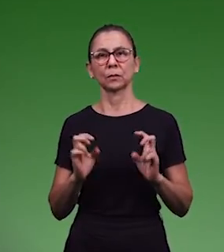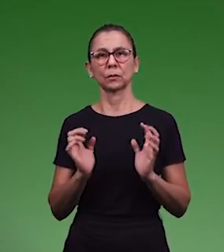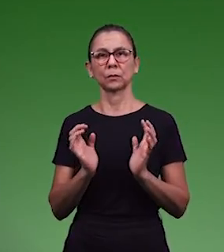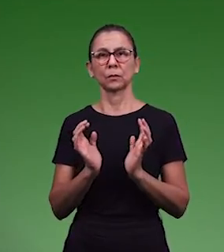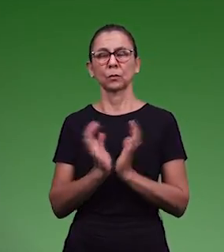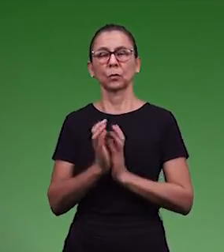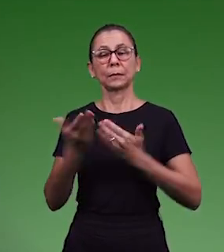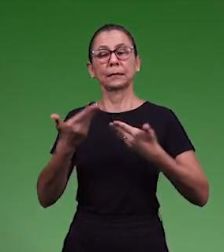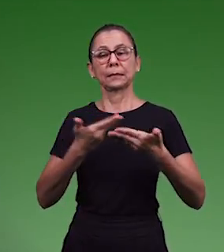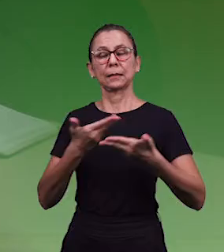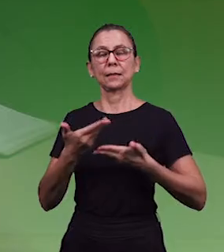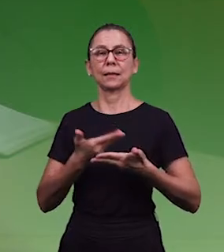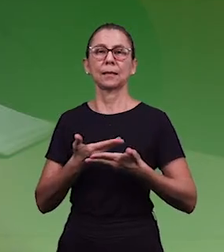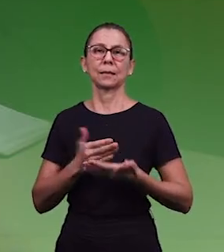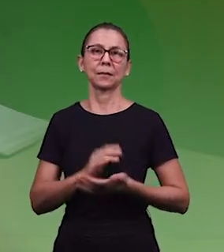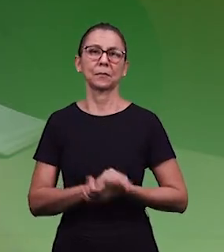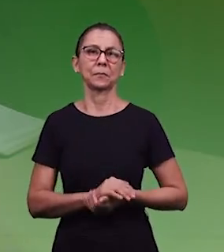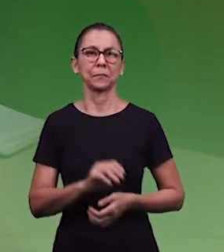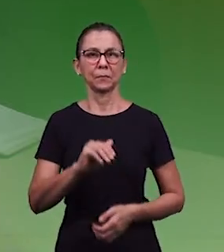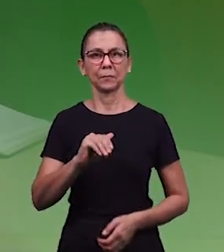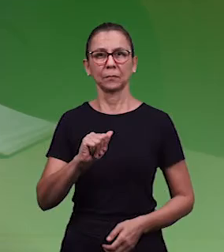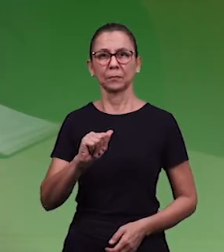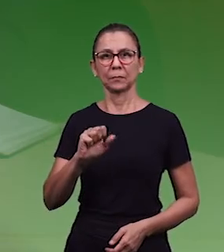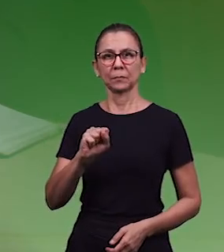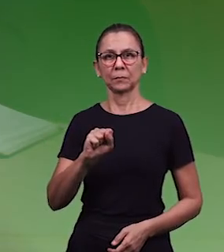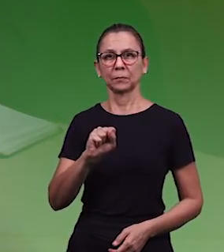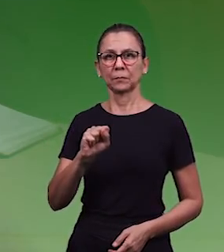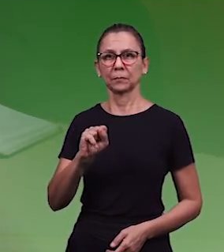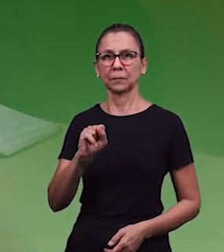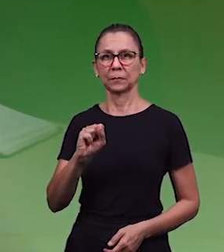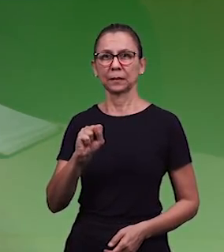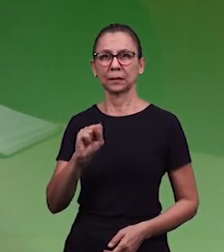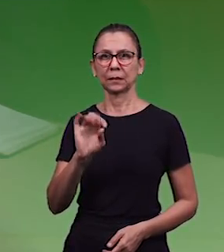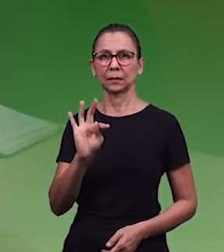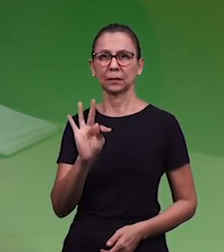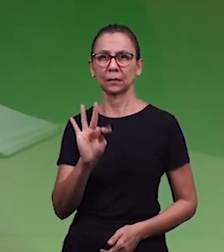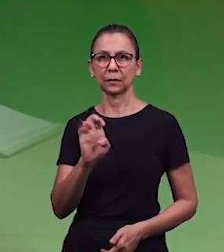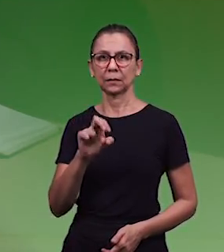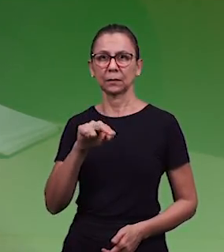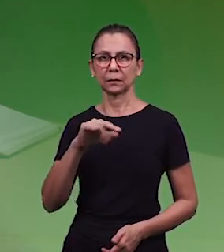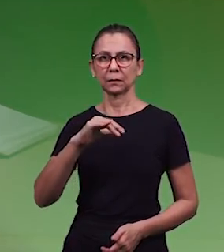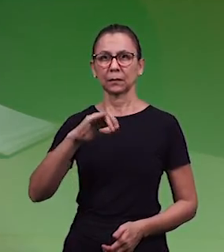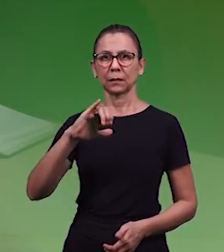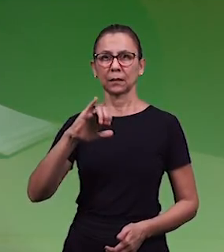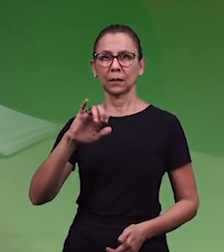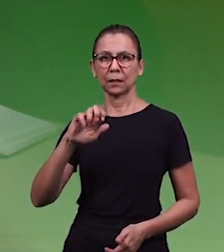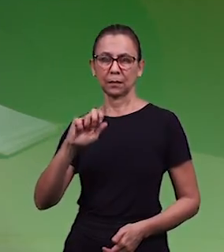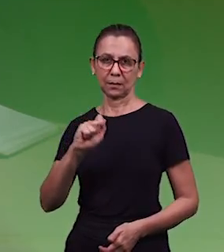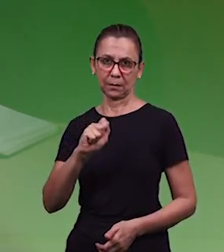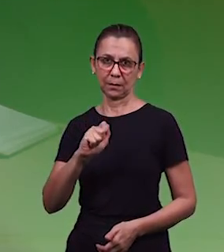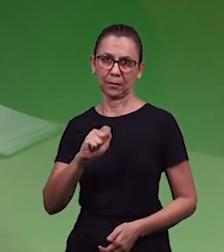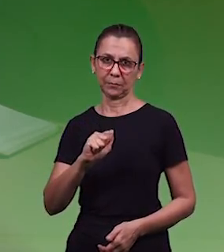de assistência, pastor? O grupo de assistência é o seguinte, então vamos partir do princípio. O